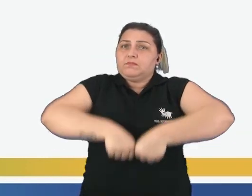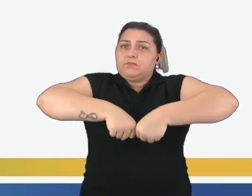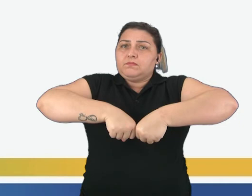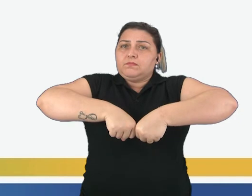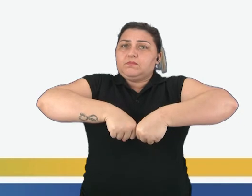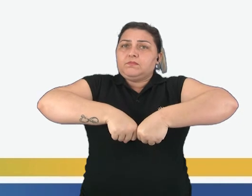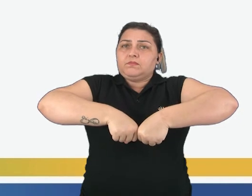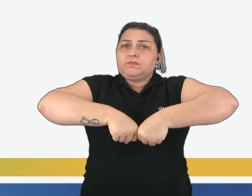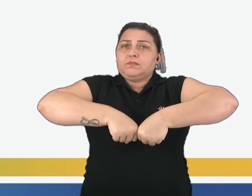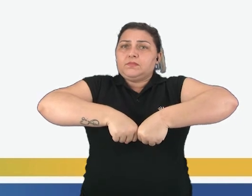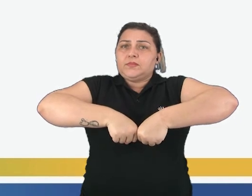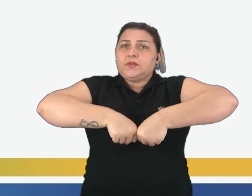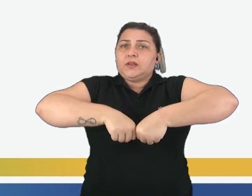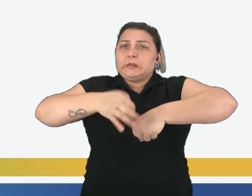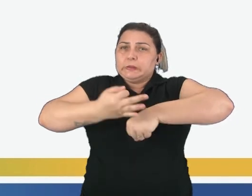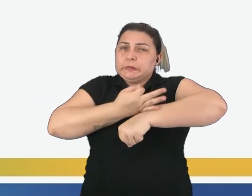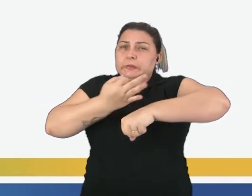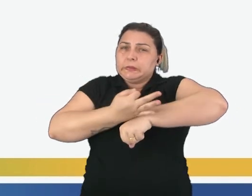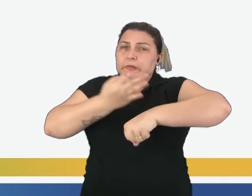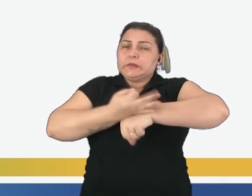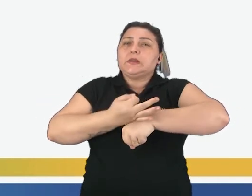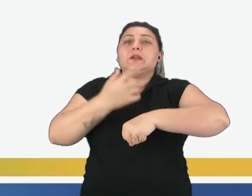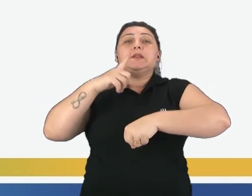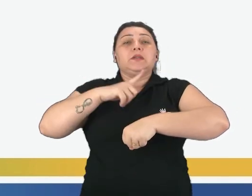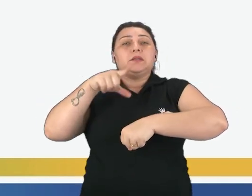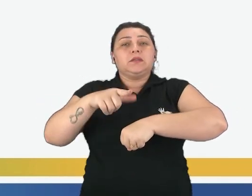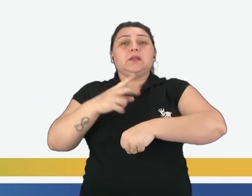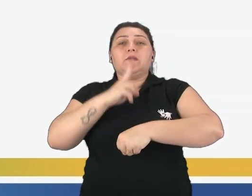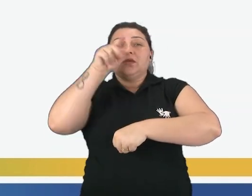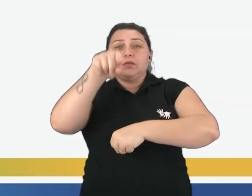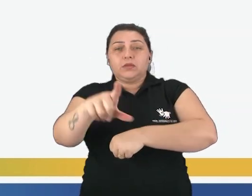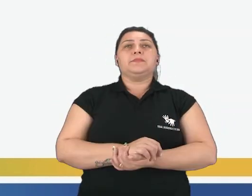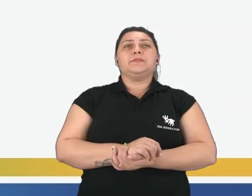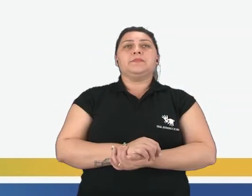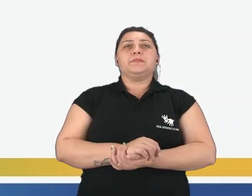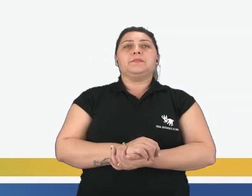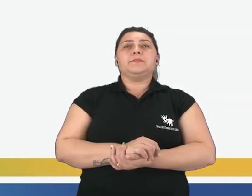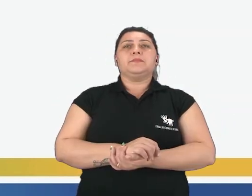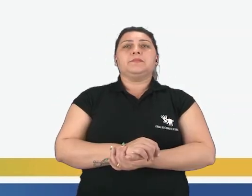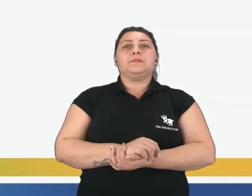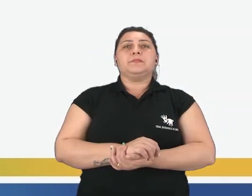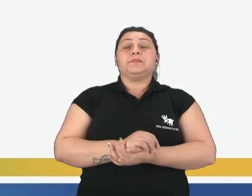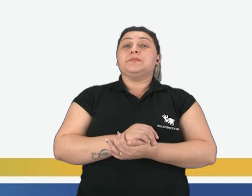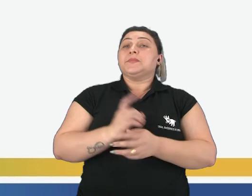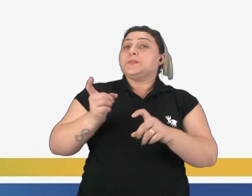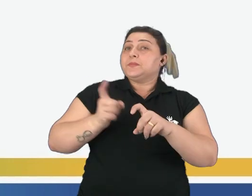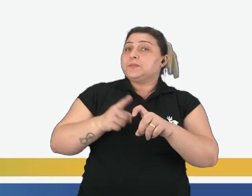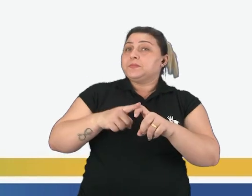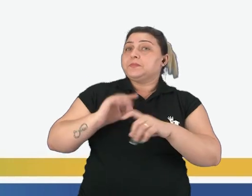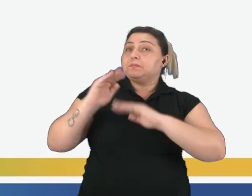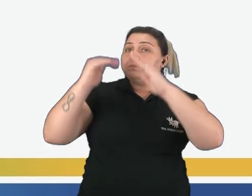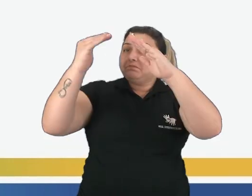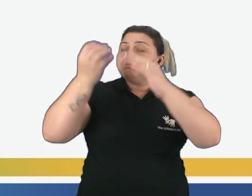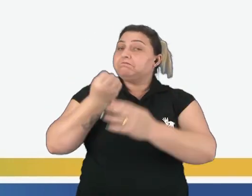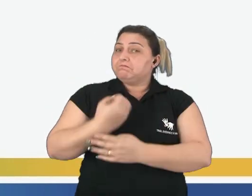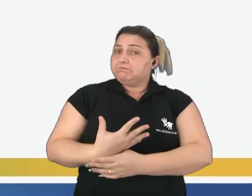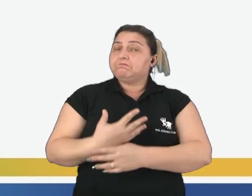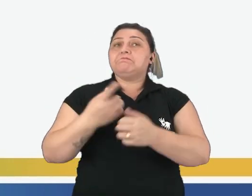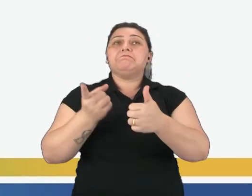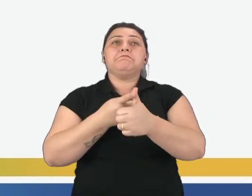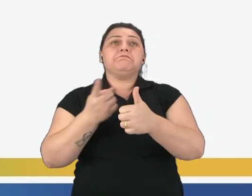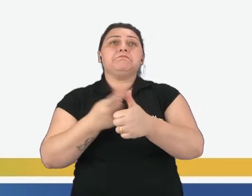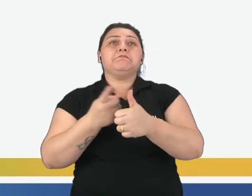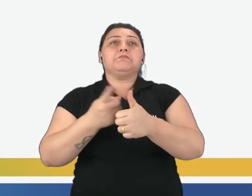tanto que você aguentar e vai marcar a força que você possui. Então, na medicina teve uma evolução muito grande. O primeiro ali,